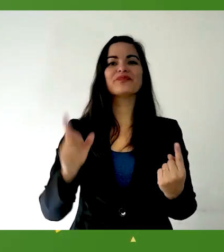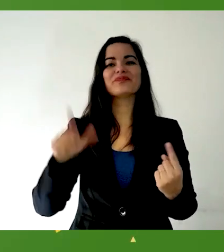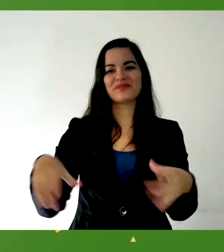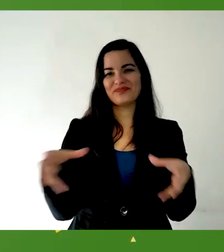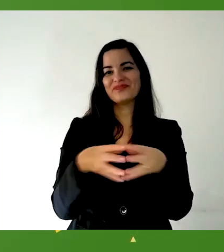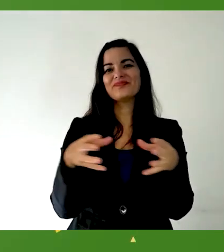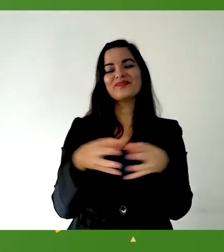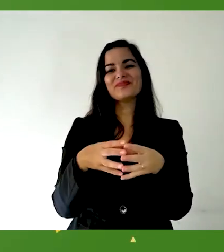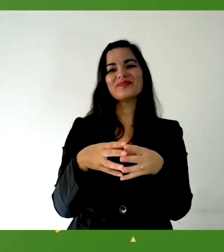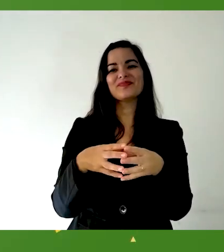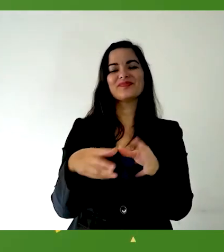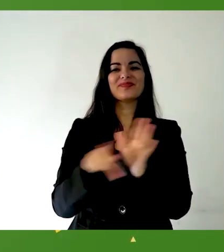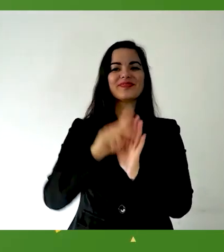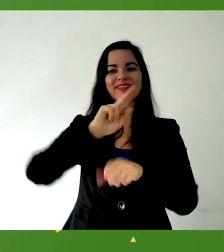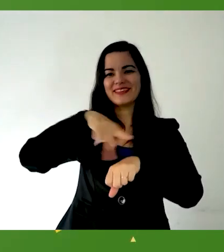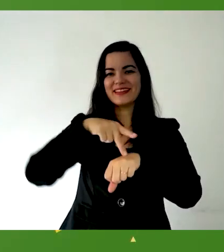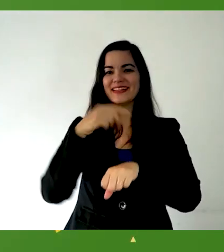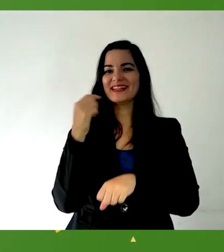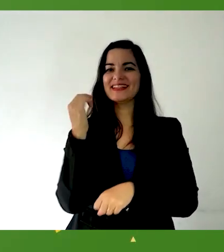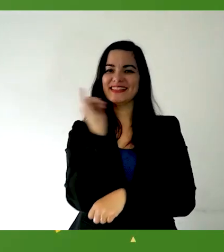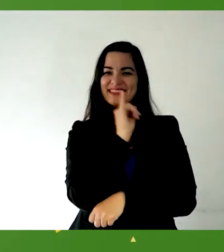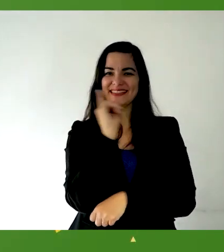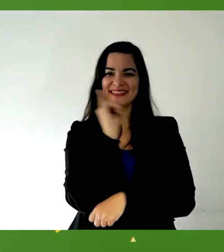São os italianos.